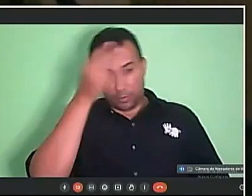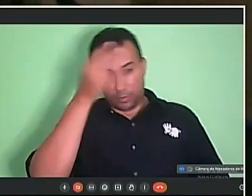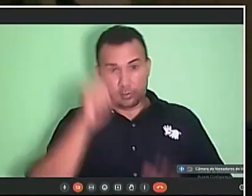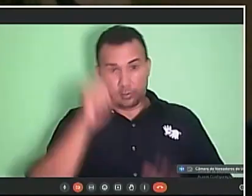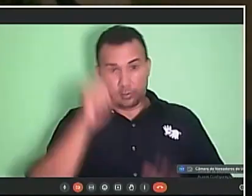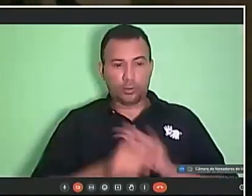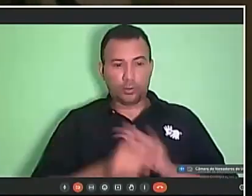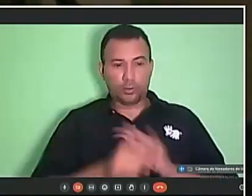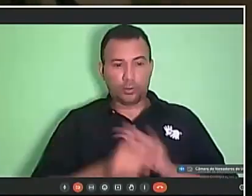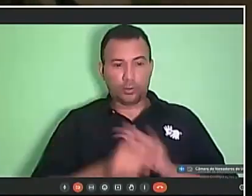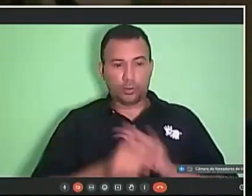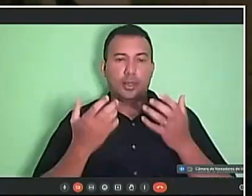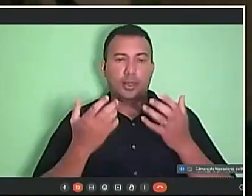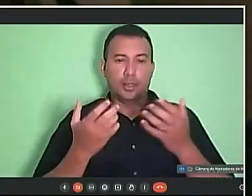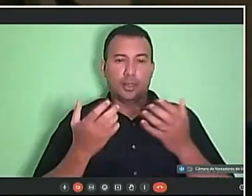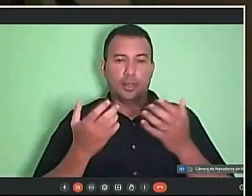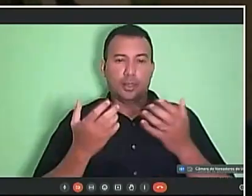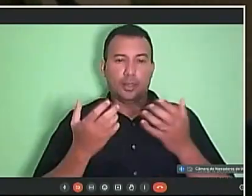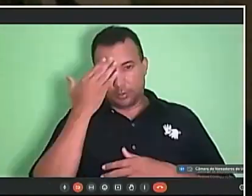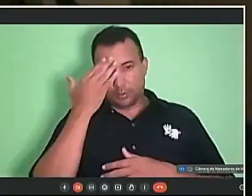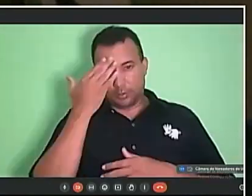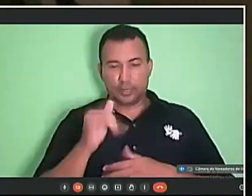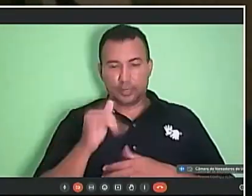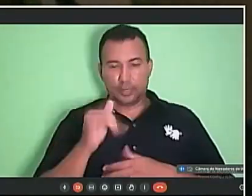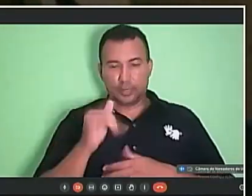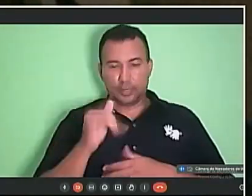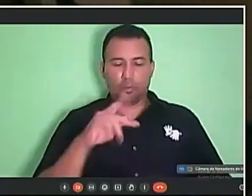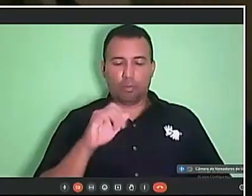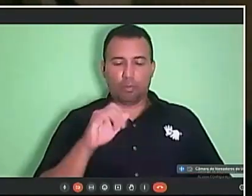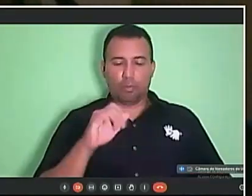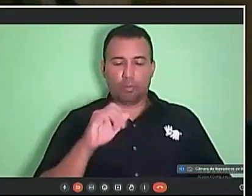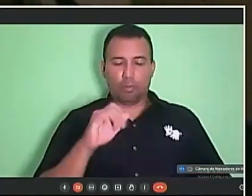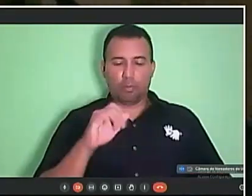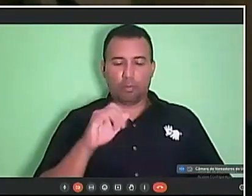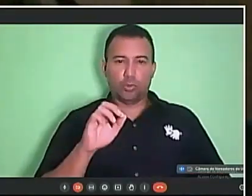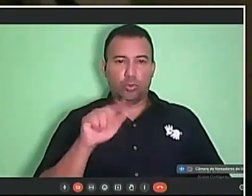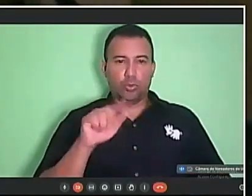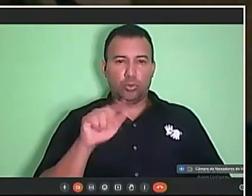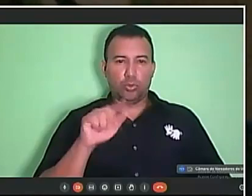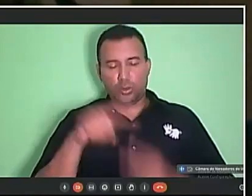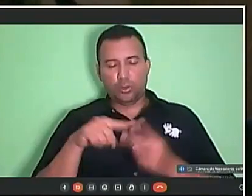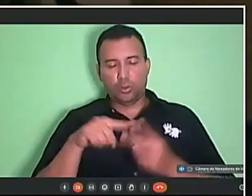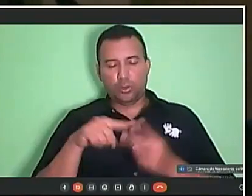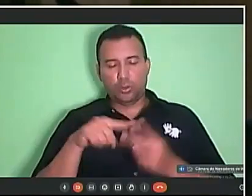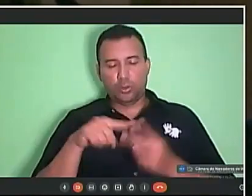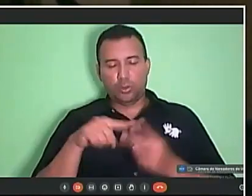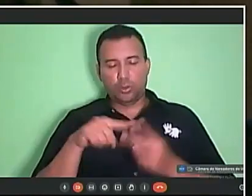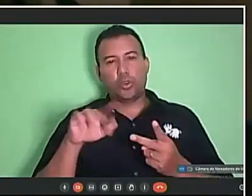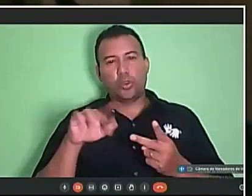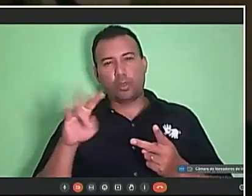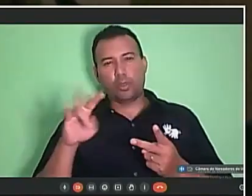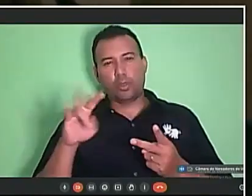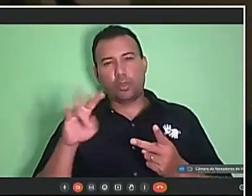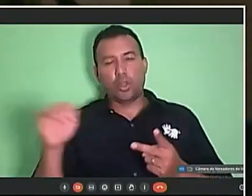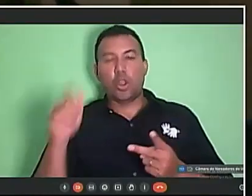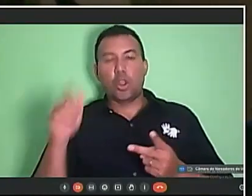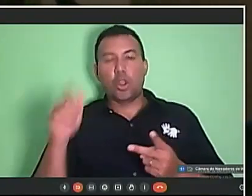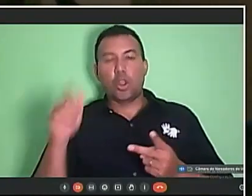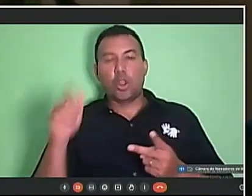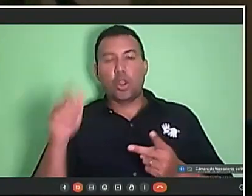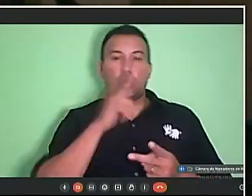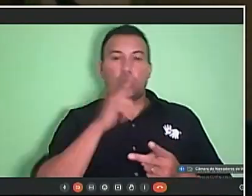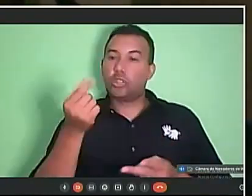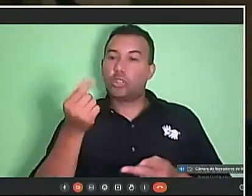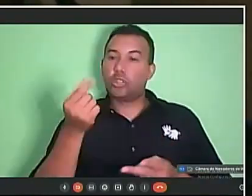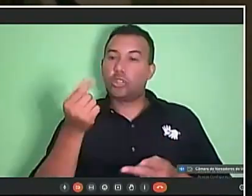de saber se os municípios de Porto União e União da Vitória ganham royalties da Copel.